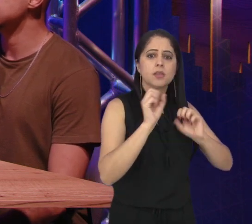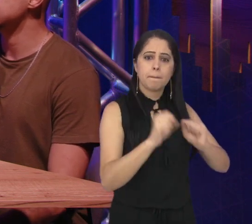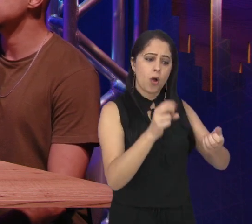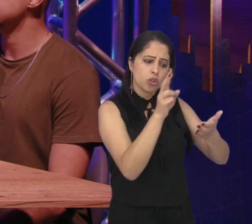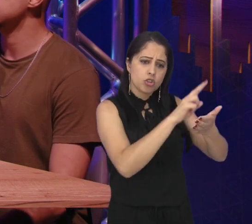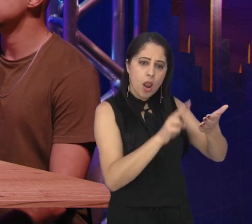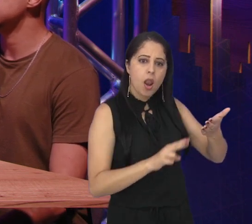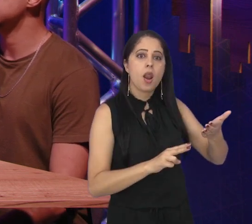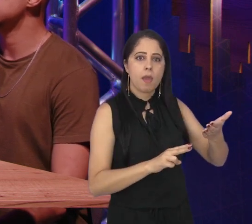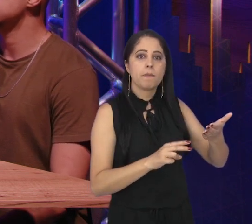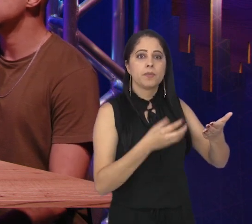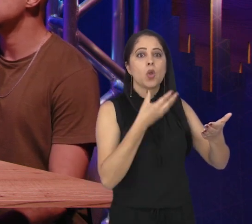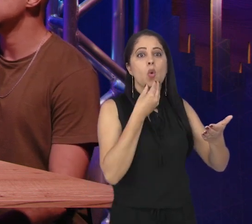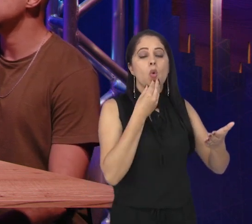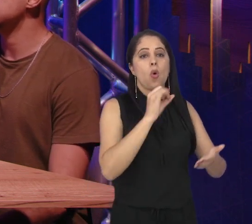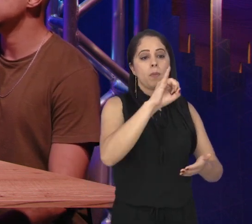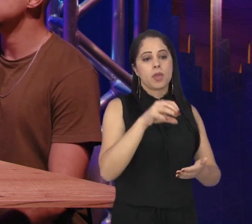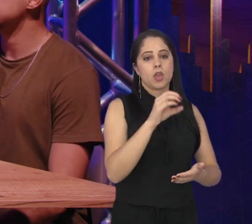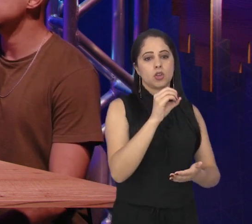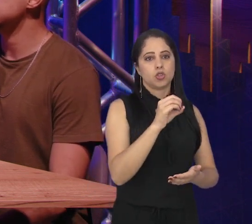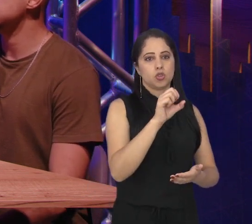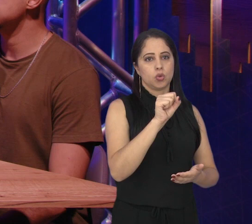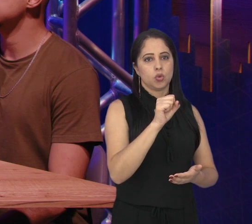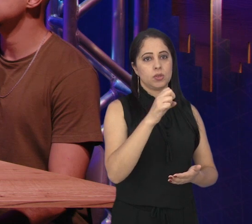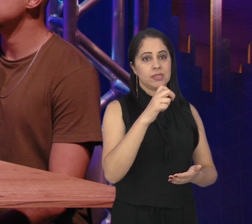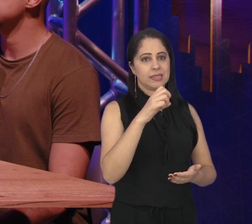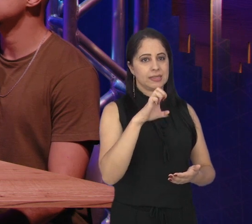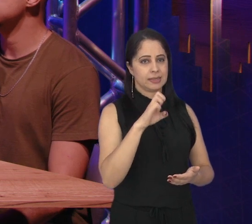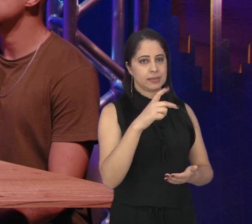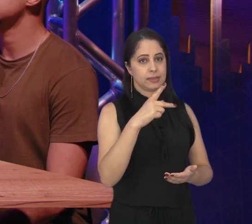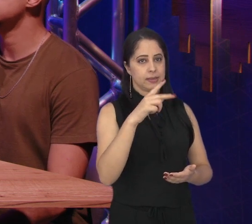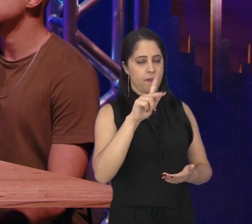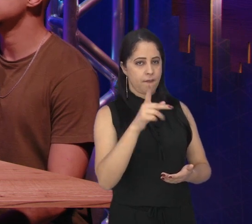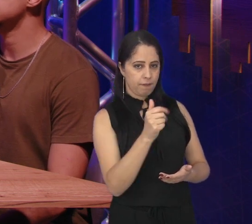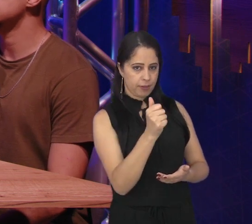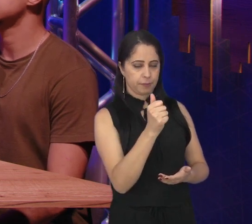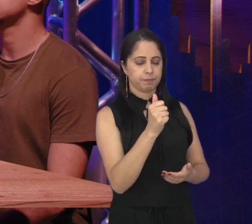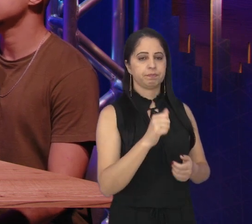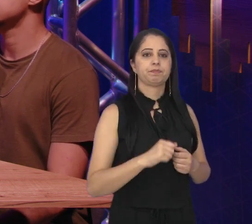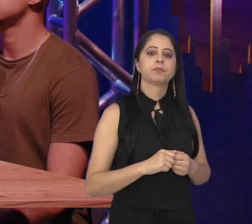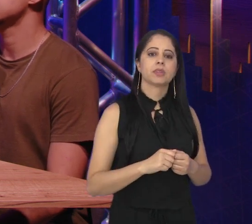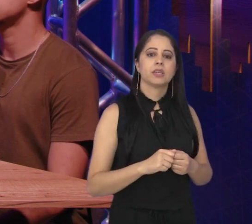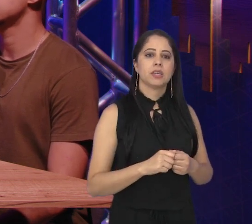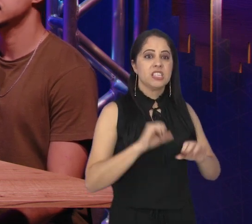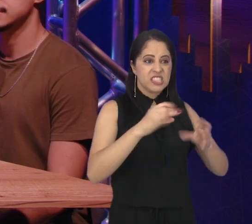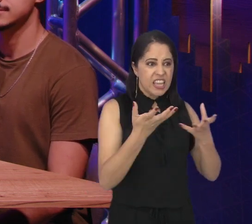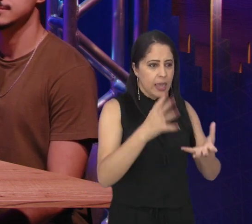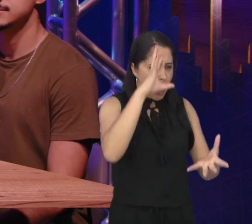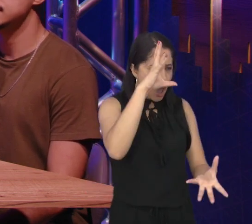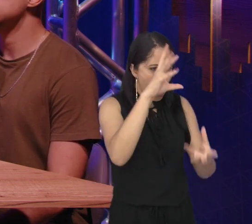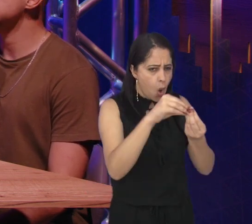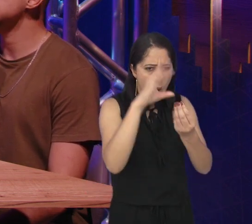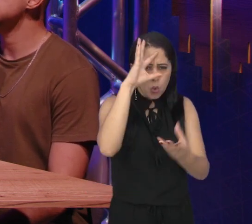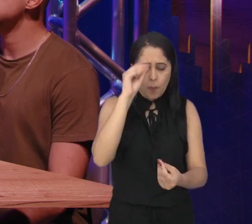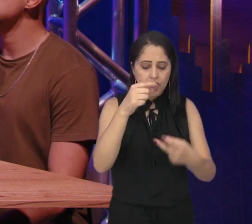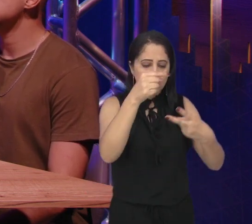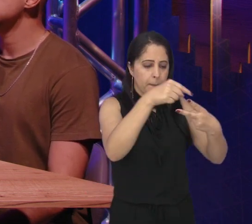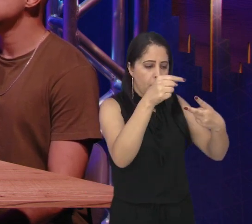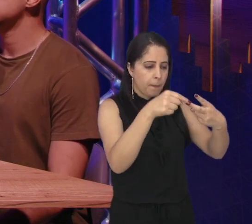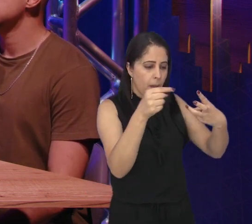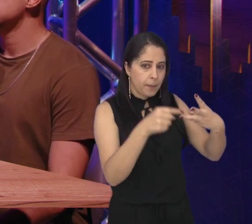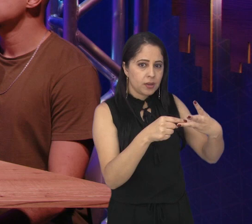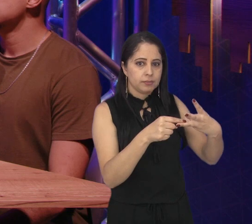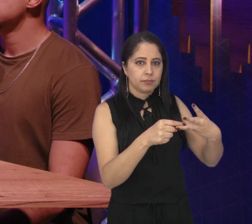ler mais sobre o Joseph Nye, que foi, então, quem fez esse estudo, né, sobre soft power e hard power, para quem quiser entender mais sobre como